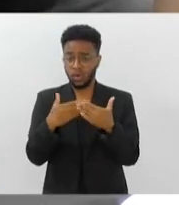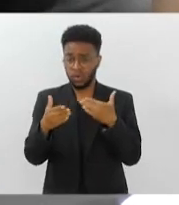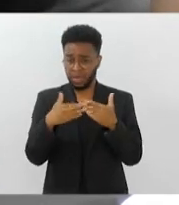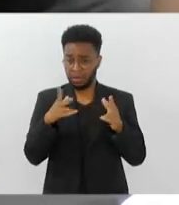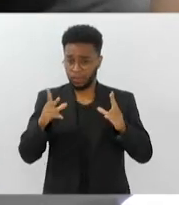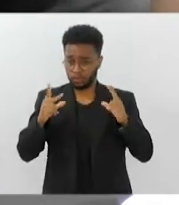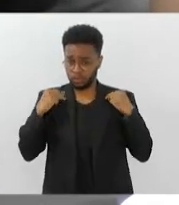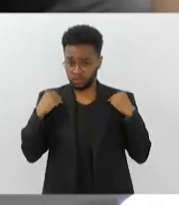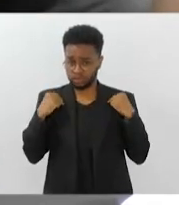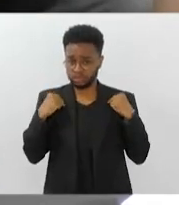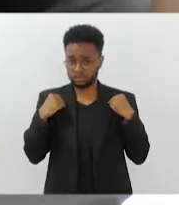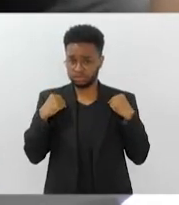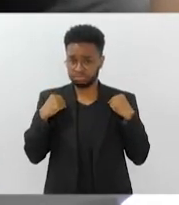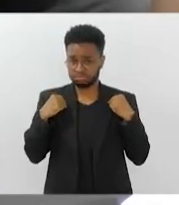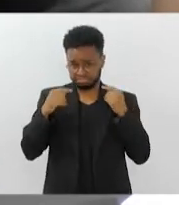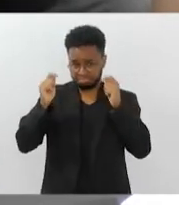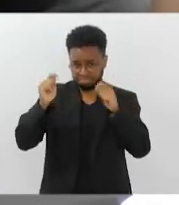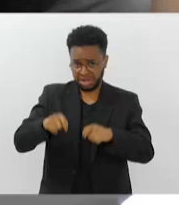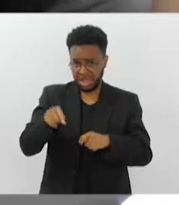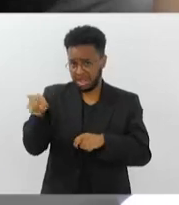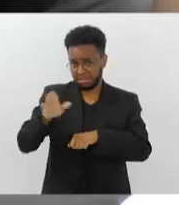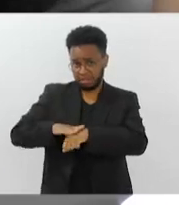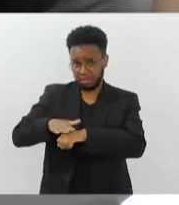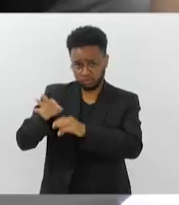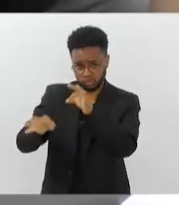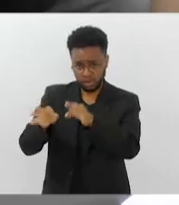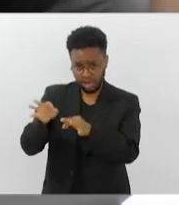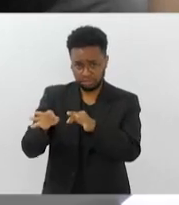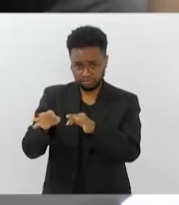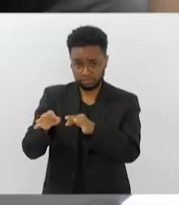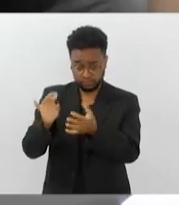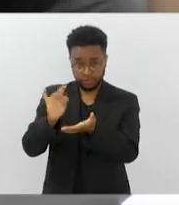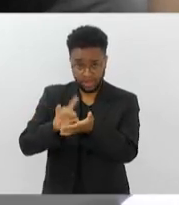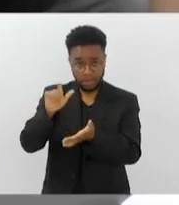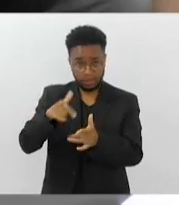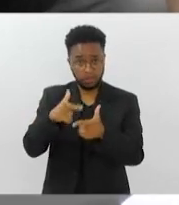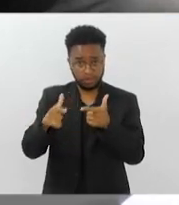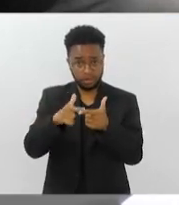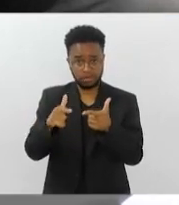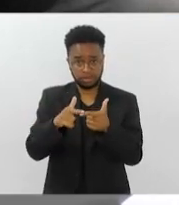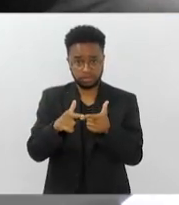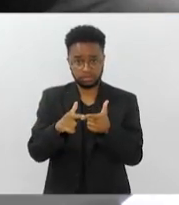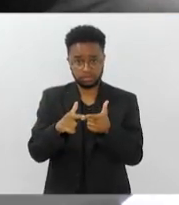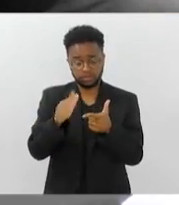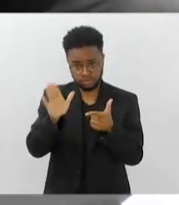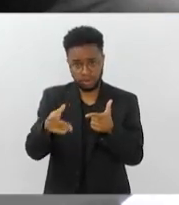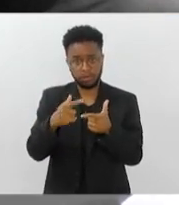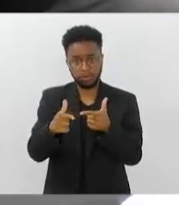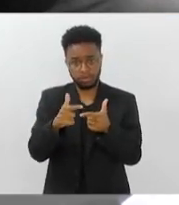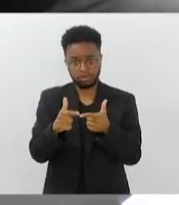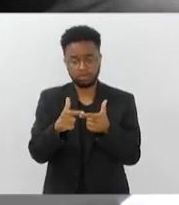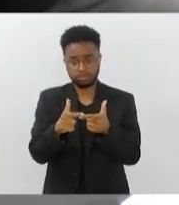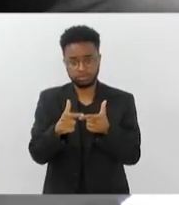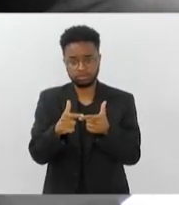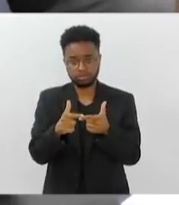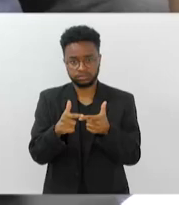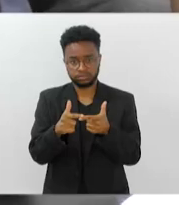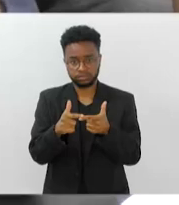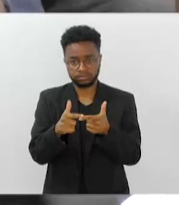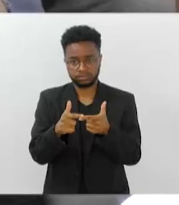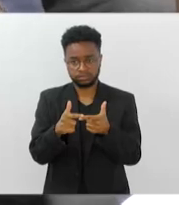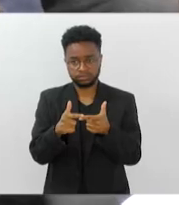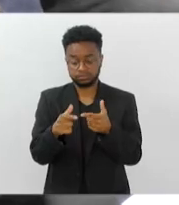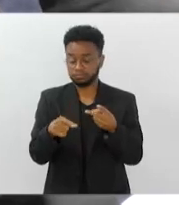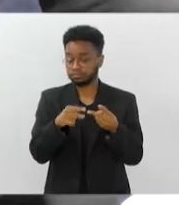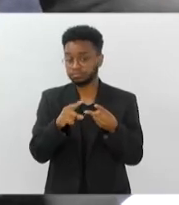tem a capacidade, ele que vai julgar isso, já é um problemão. Já é um problemão.